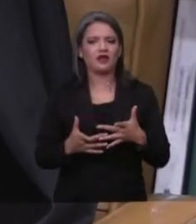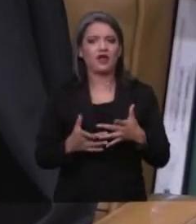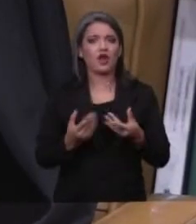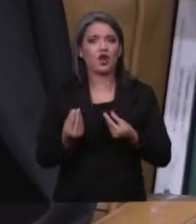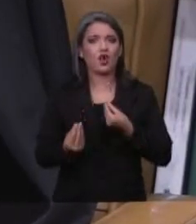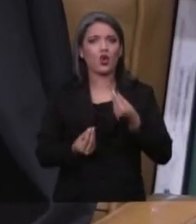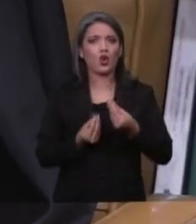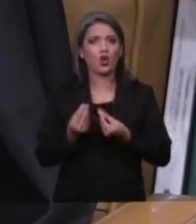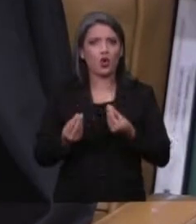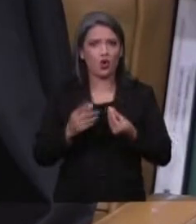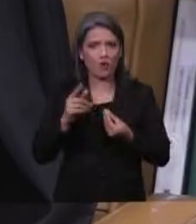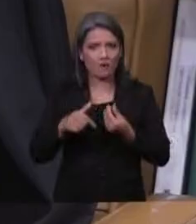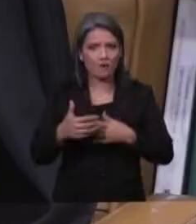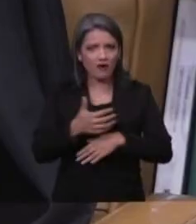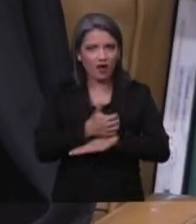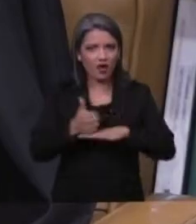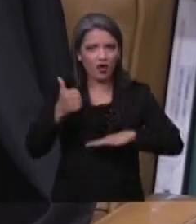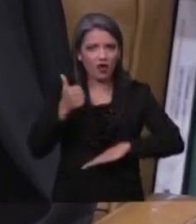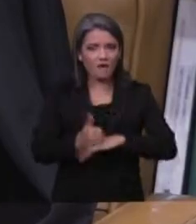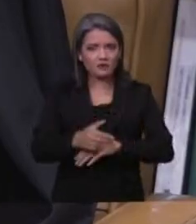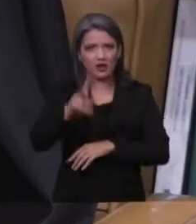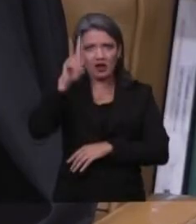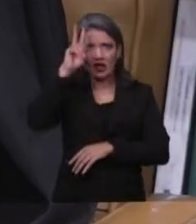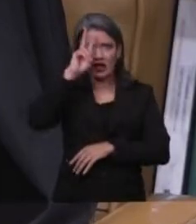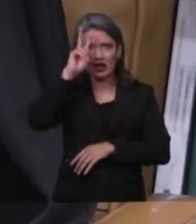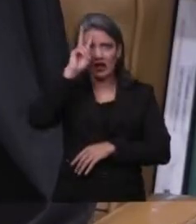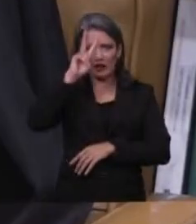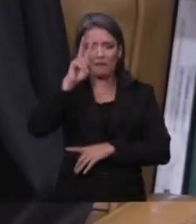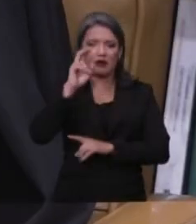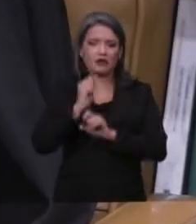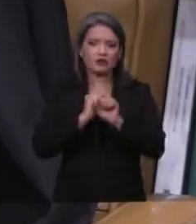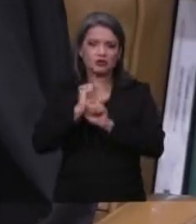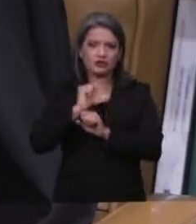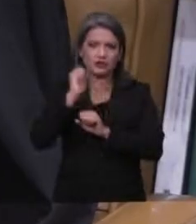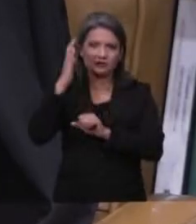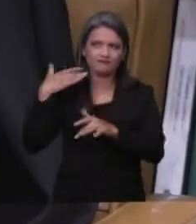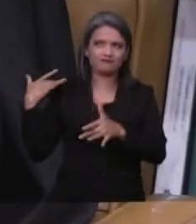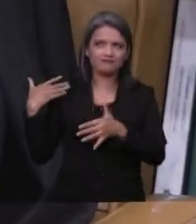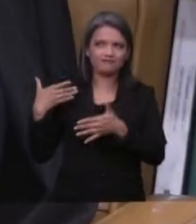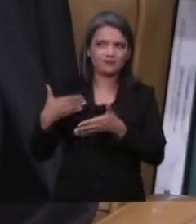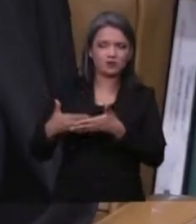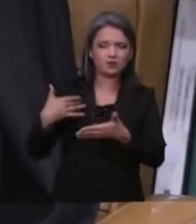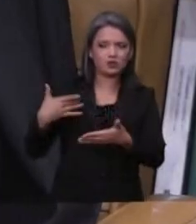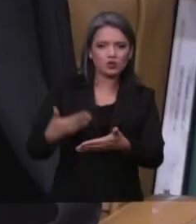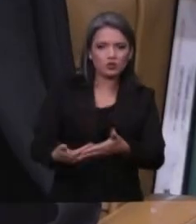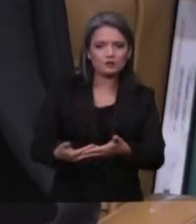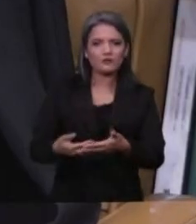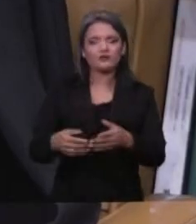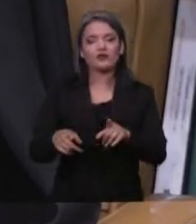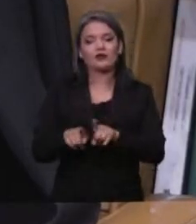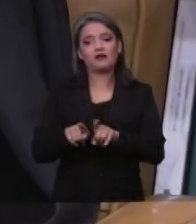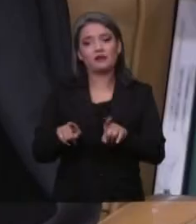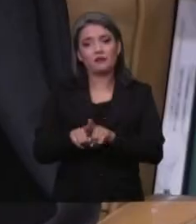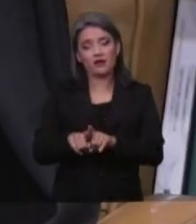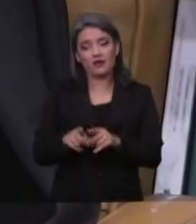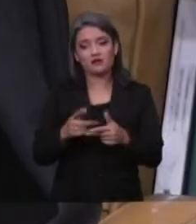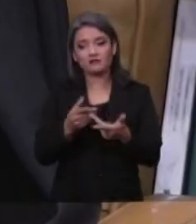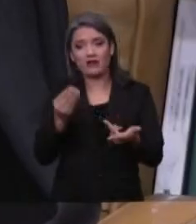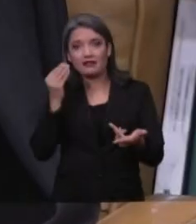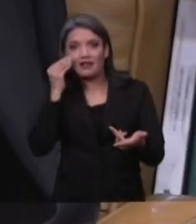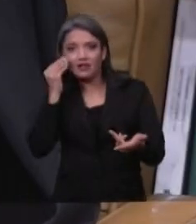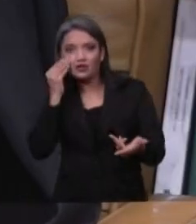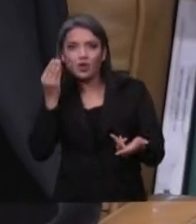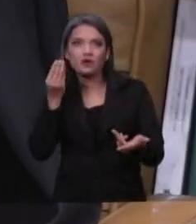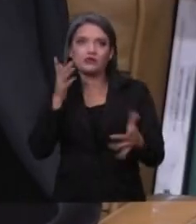relembrando as últimas décadas da vida brasileira e as tentativas, bem-sucedidas ou não, de quebra